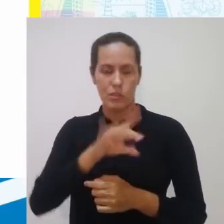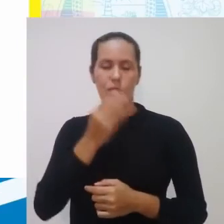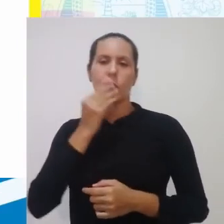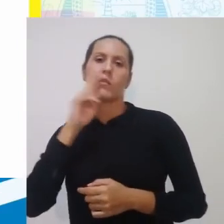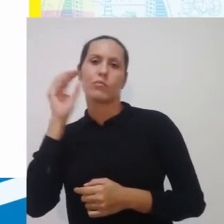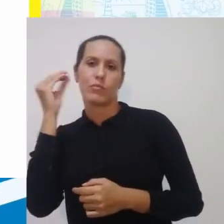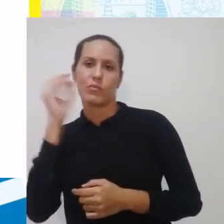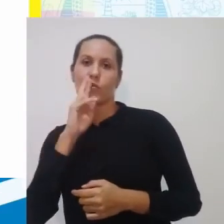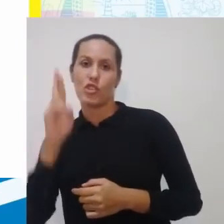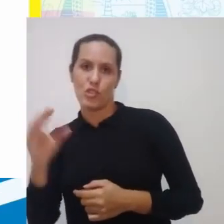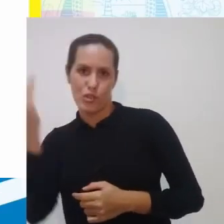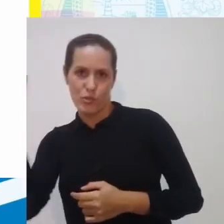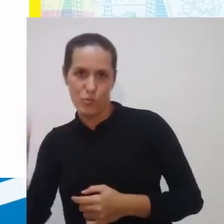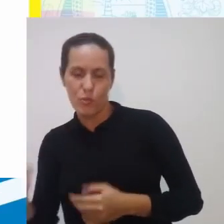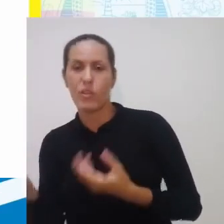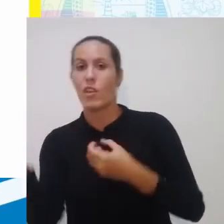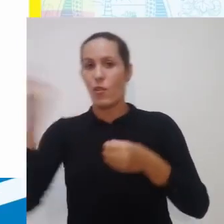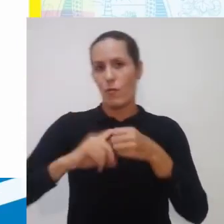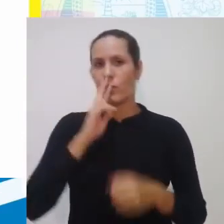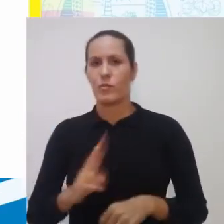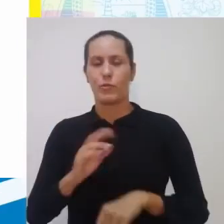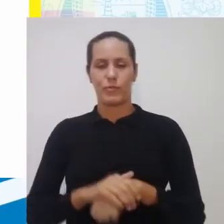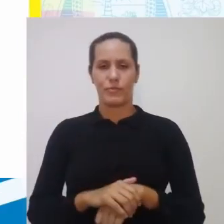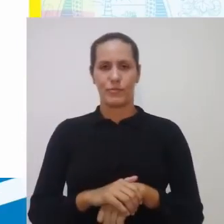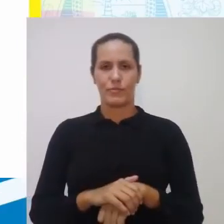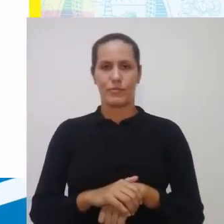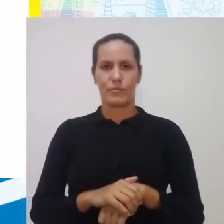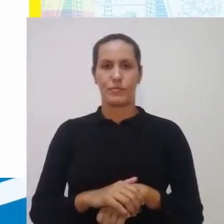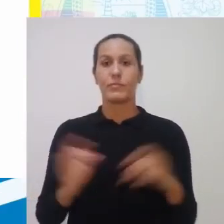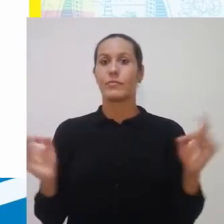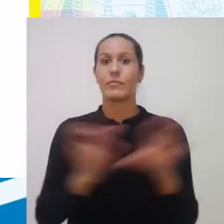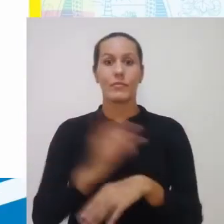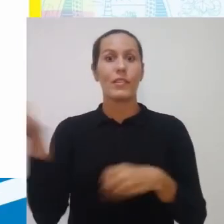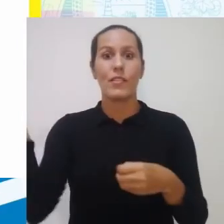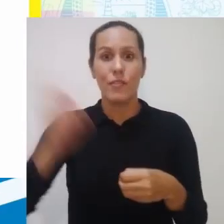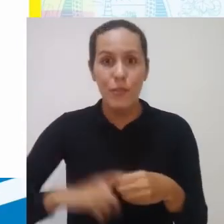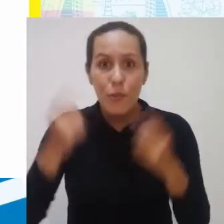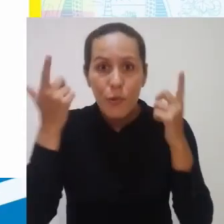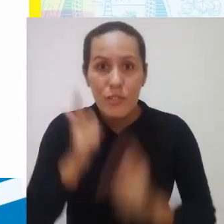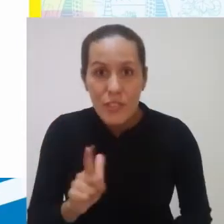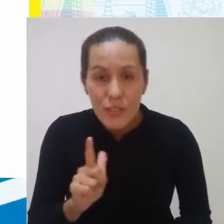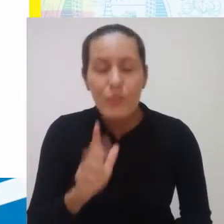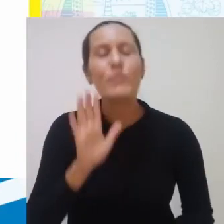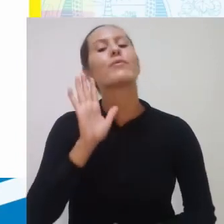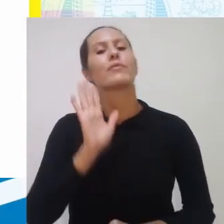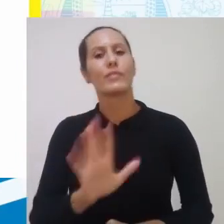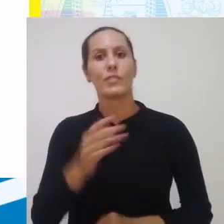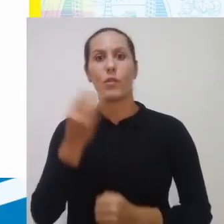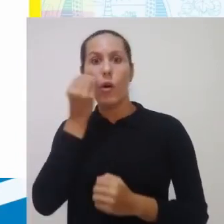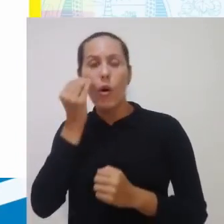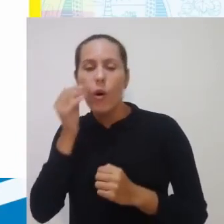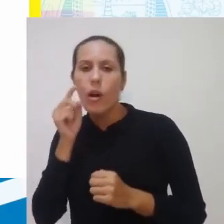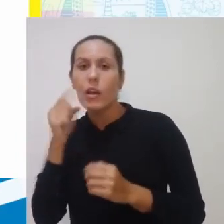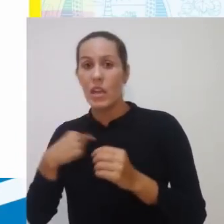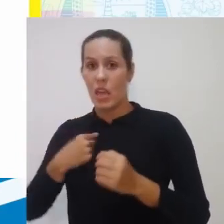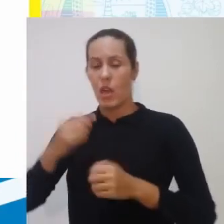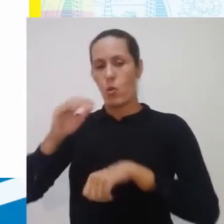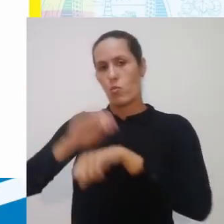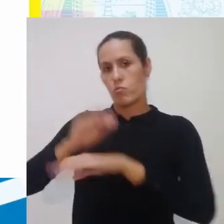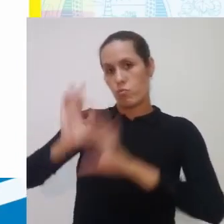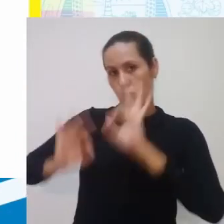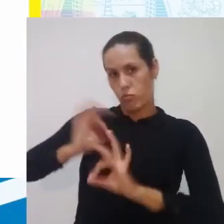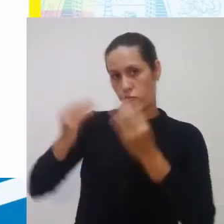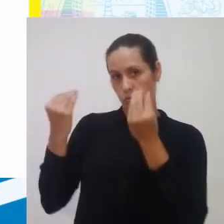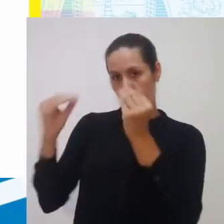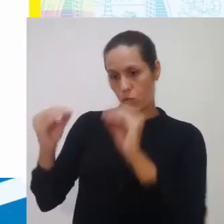que está aparecendo para vocês agora e daqui a pouquinho eu volto já com as respostas. Já conseguiu responder? Se liga aí nas respostas que eu